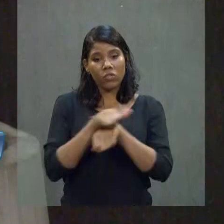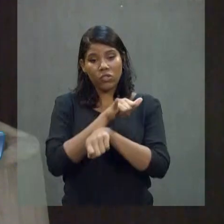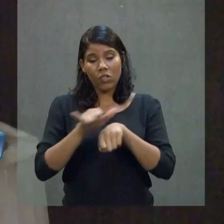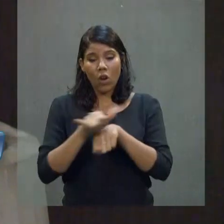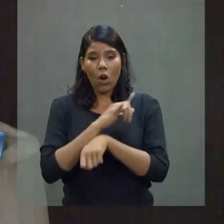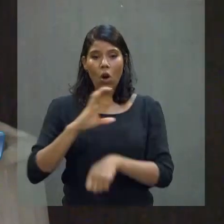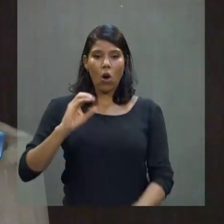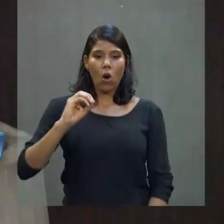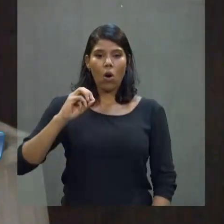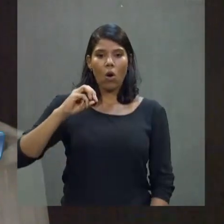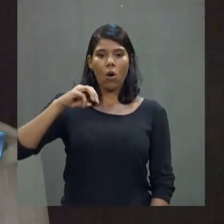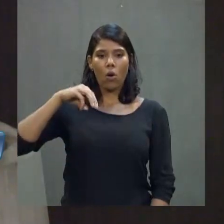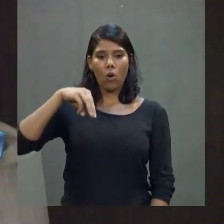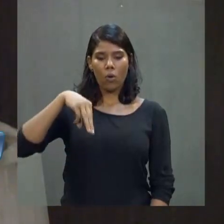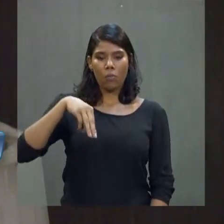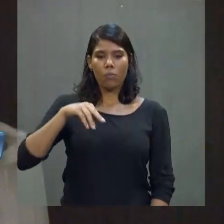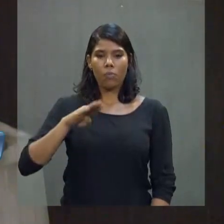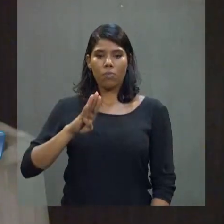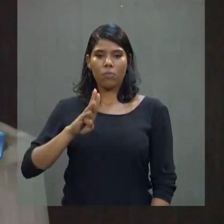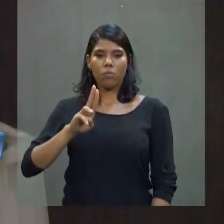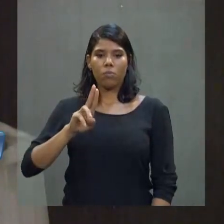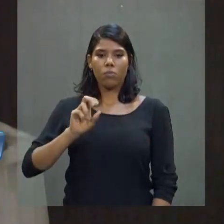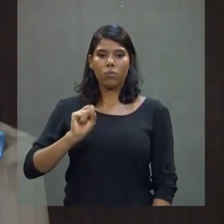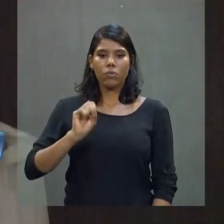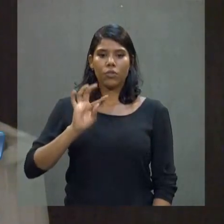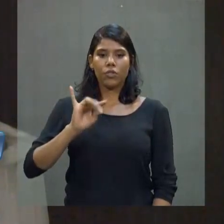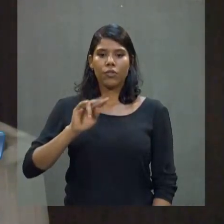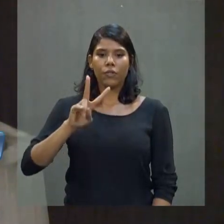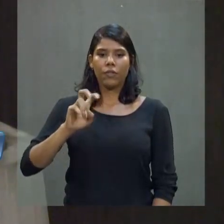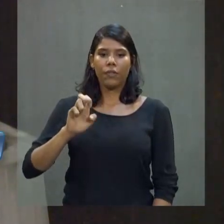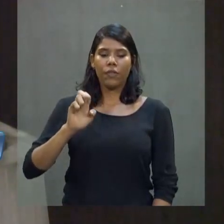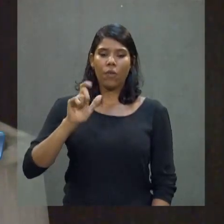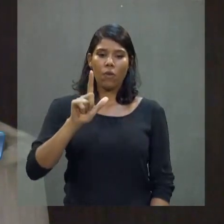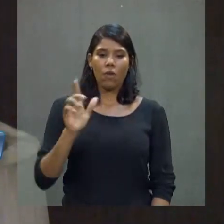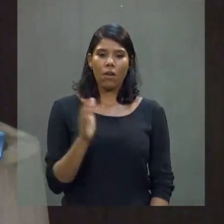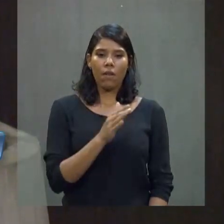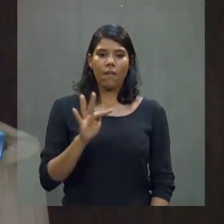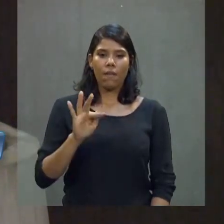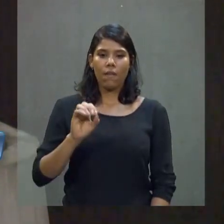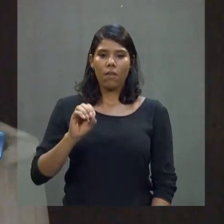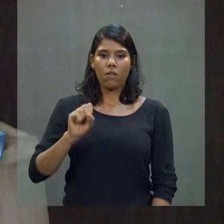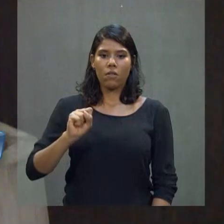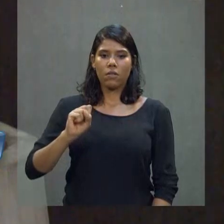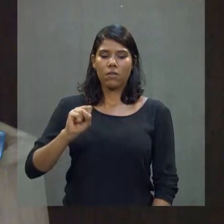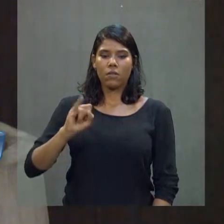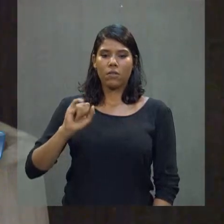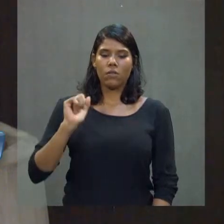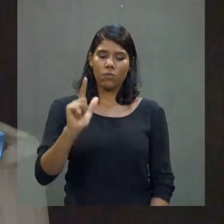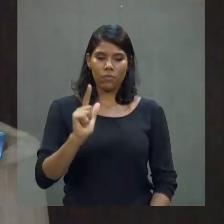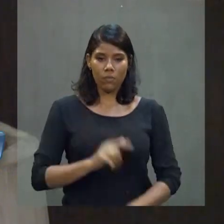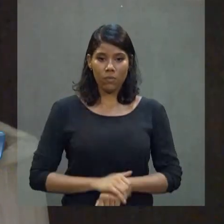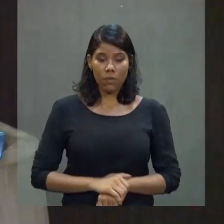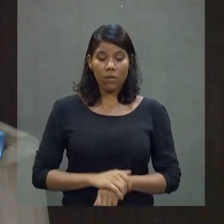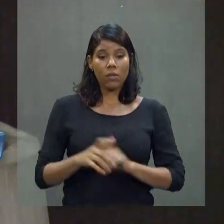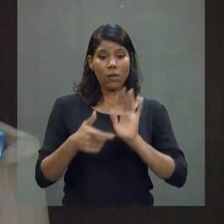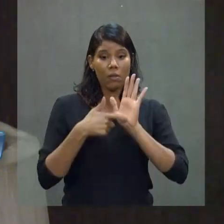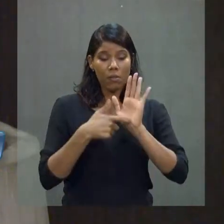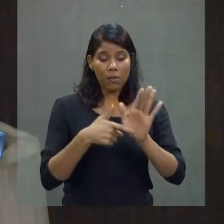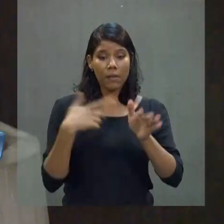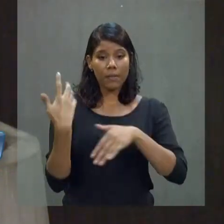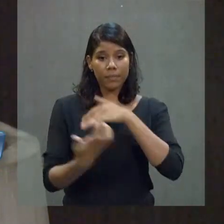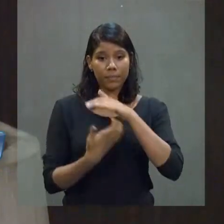eu queria me deter no que representa a Petrobras para a sociedade